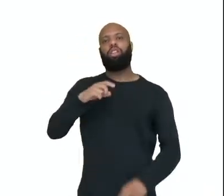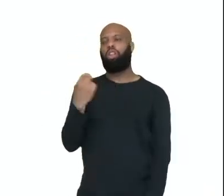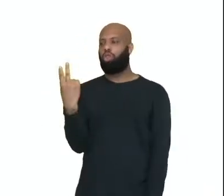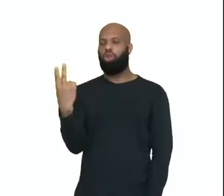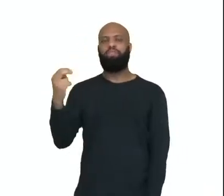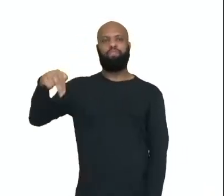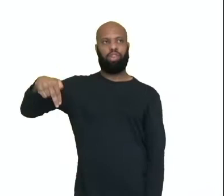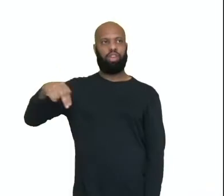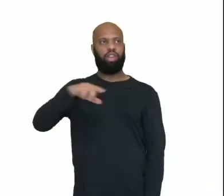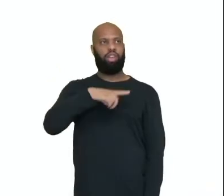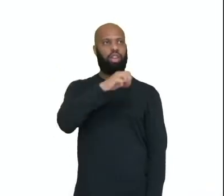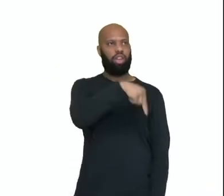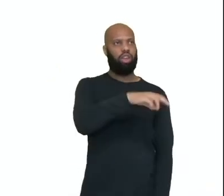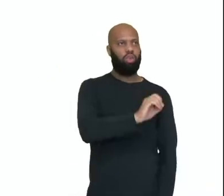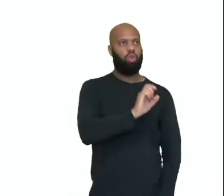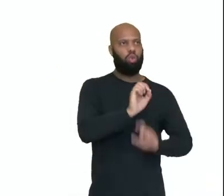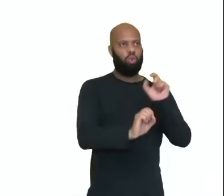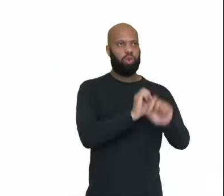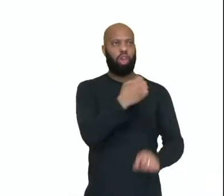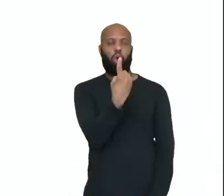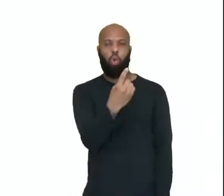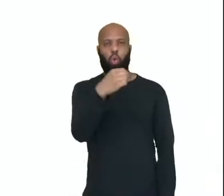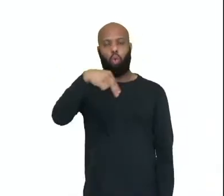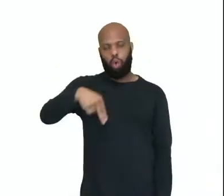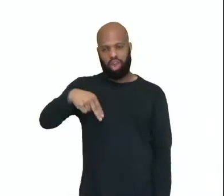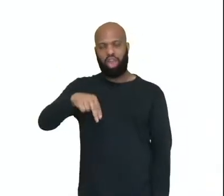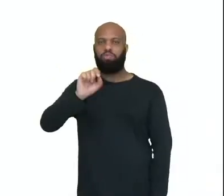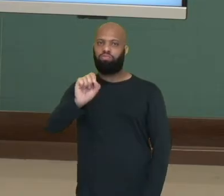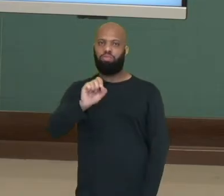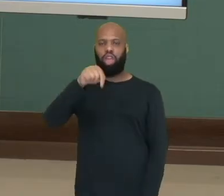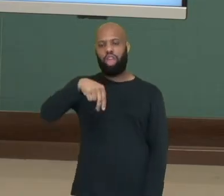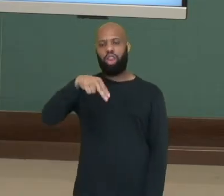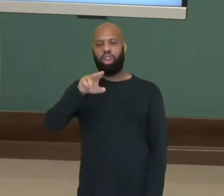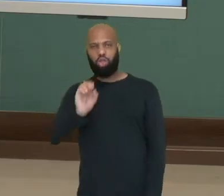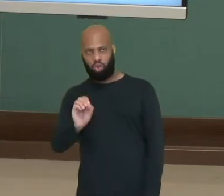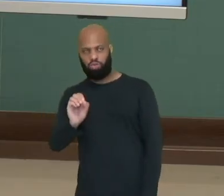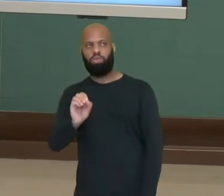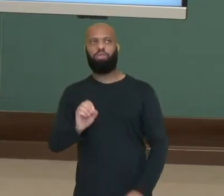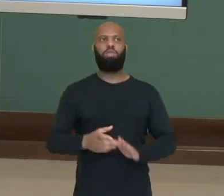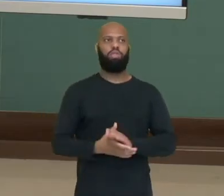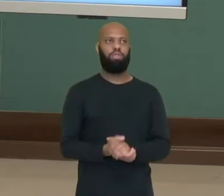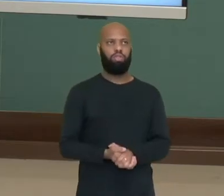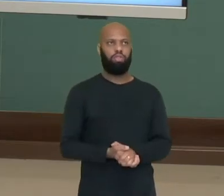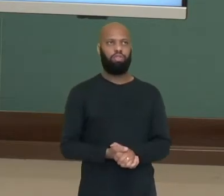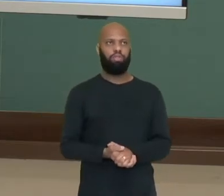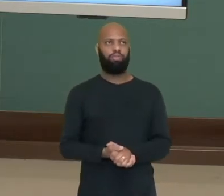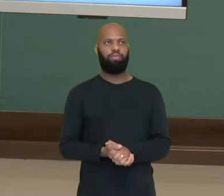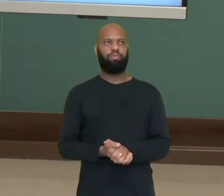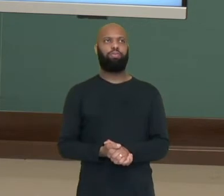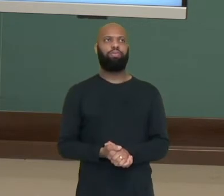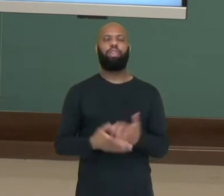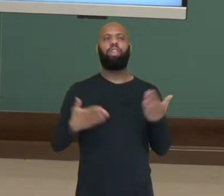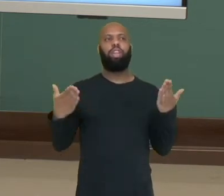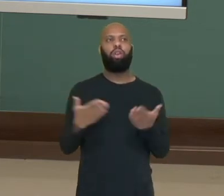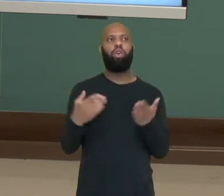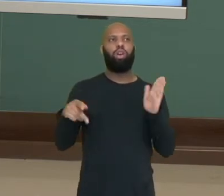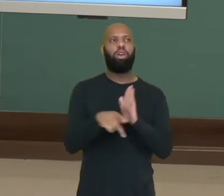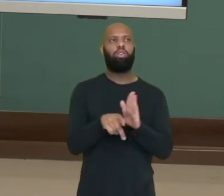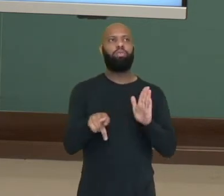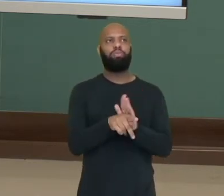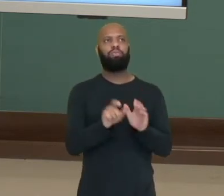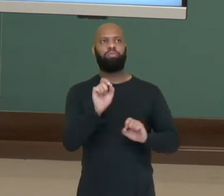NO, monóxido de nitrogênio, nesse caso temos um nitrogênio na fórmula. E para o